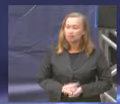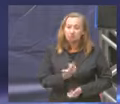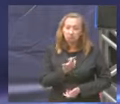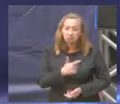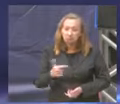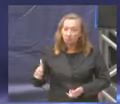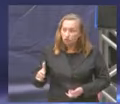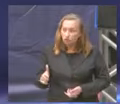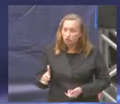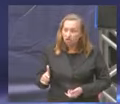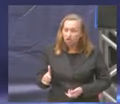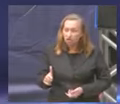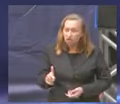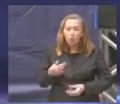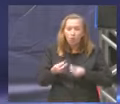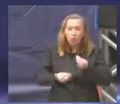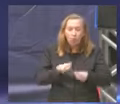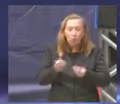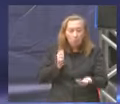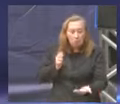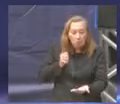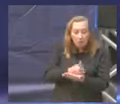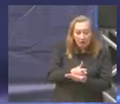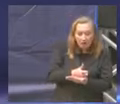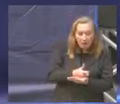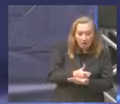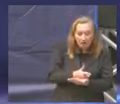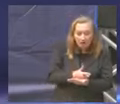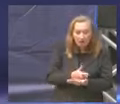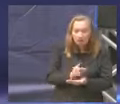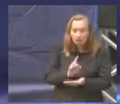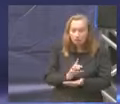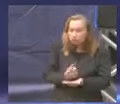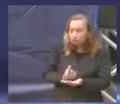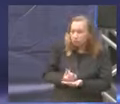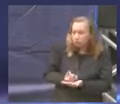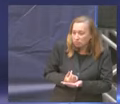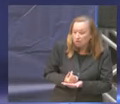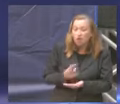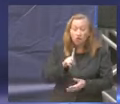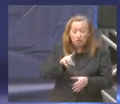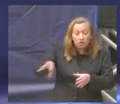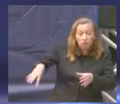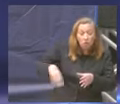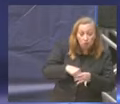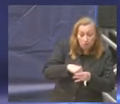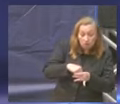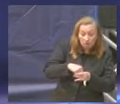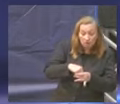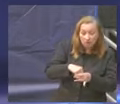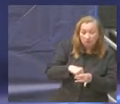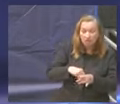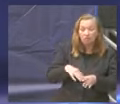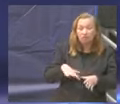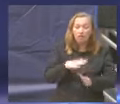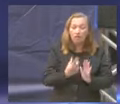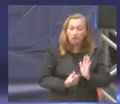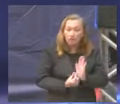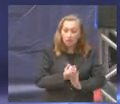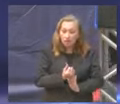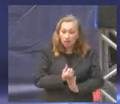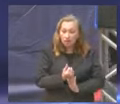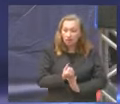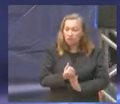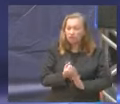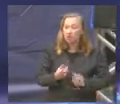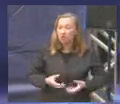tinha nenhuma forma de pagamento que não seja dinheiro, etc., você trouxe para dentro do mercado financeiro, dando acesso